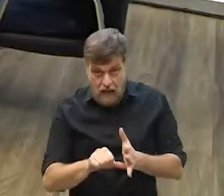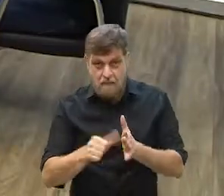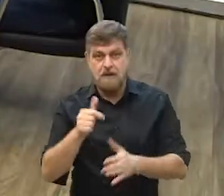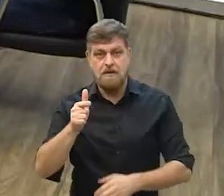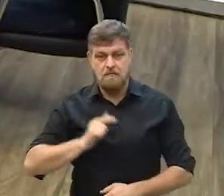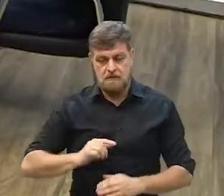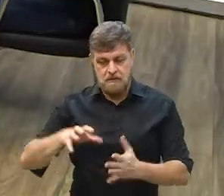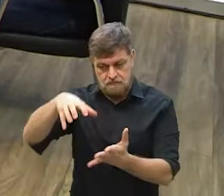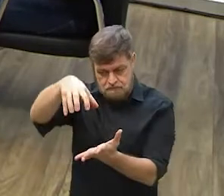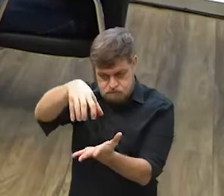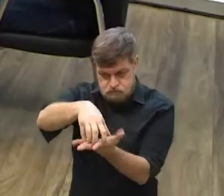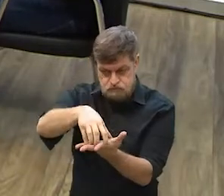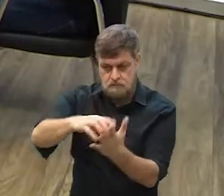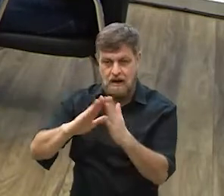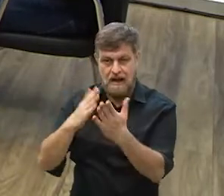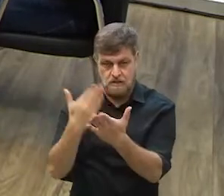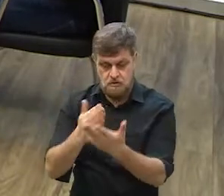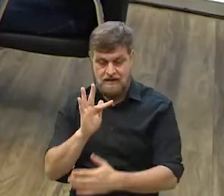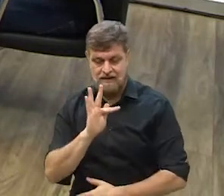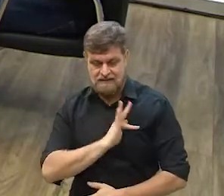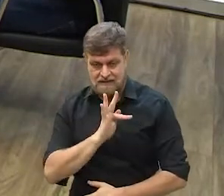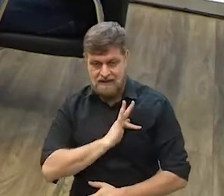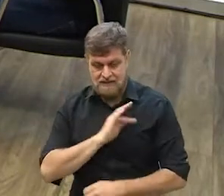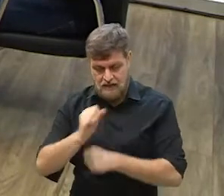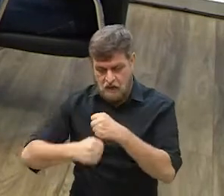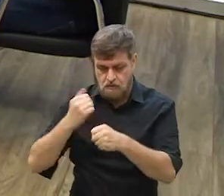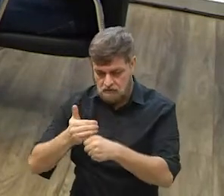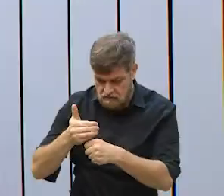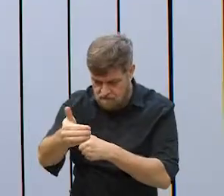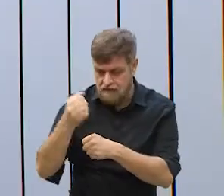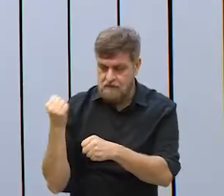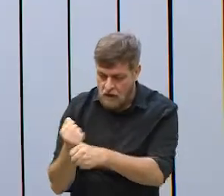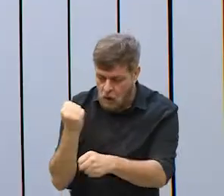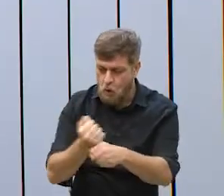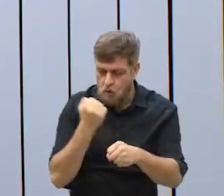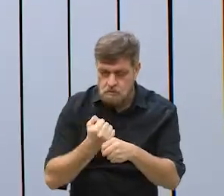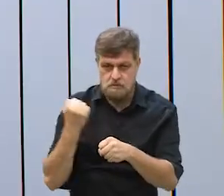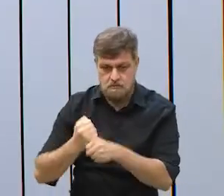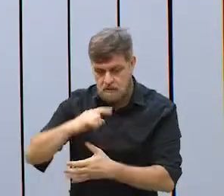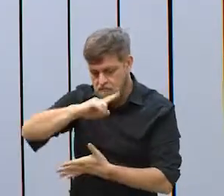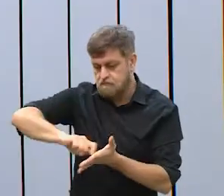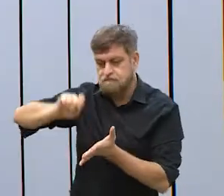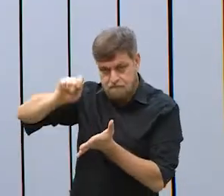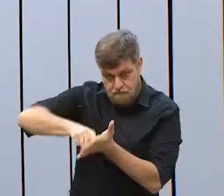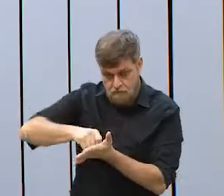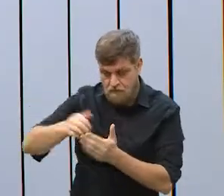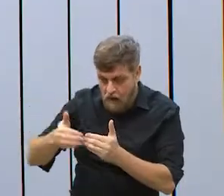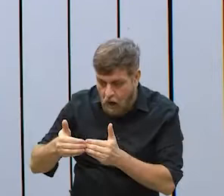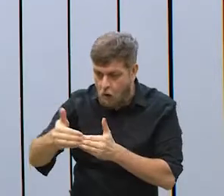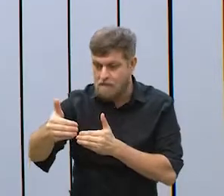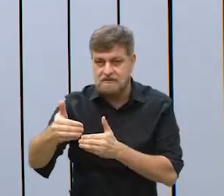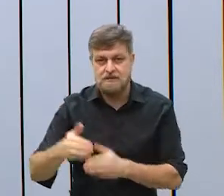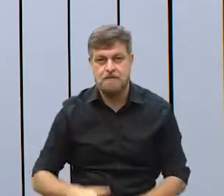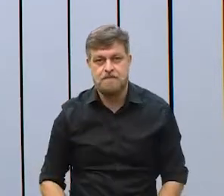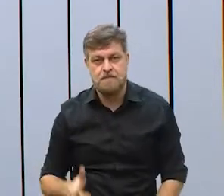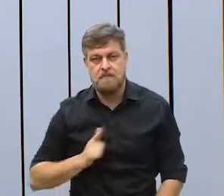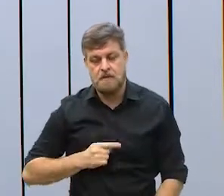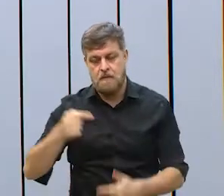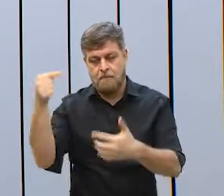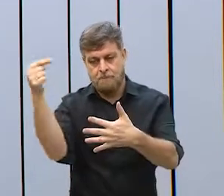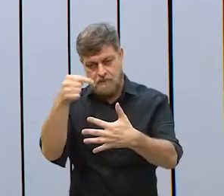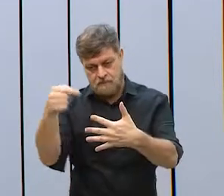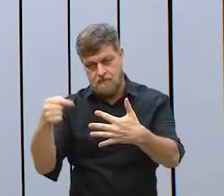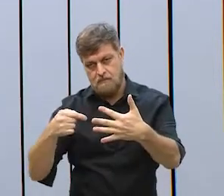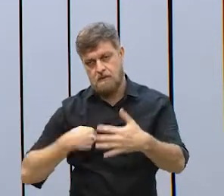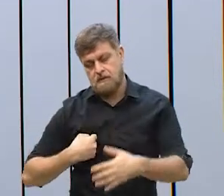a unidade. Vai ter a partir do ano que vem. Vai construir agora, vai dar ordem de serviço para a construção. Então, essas questões que